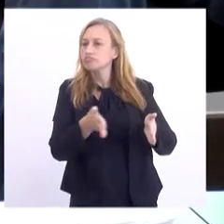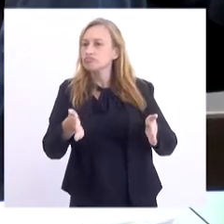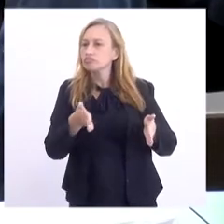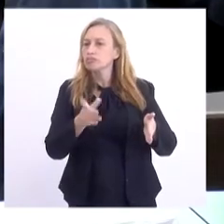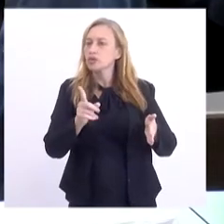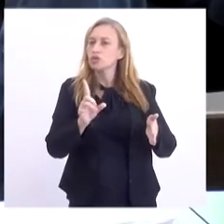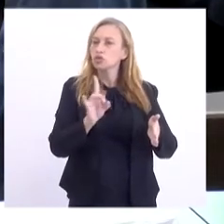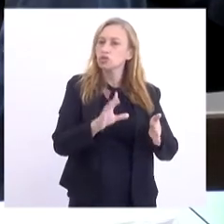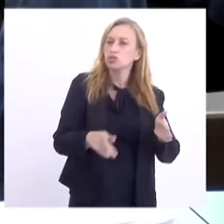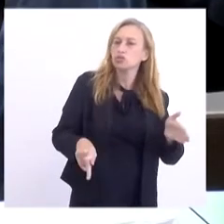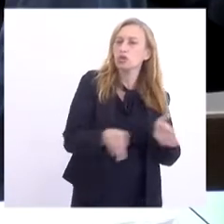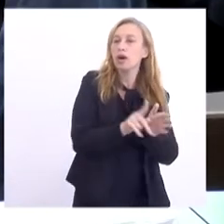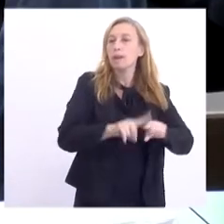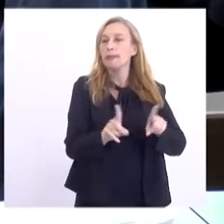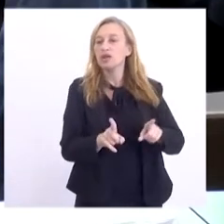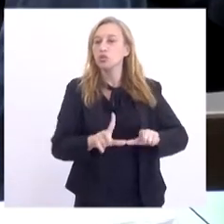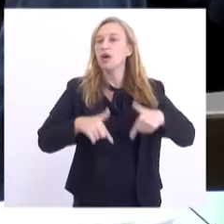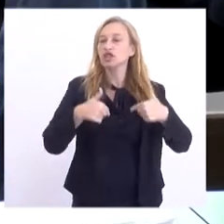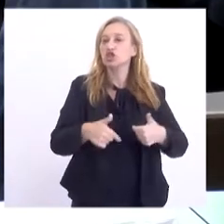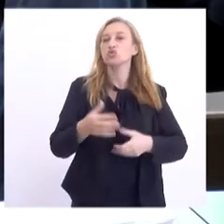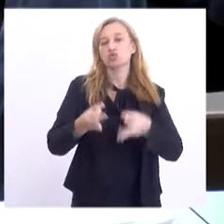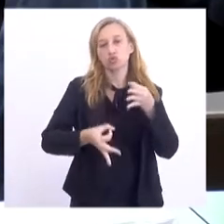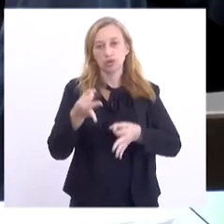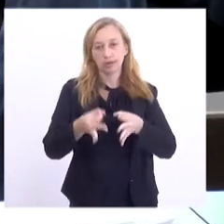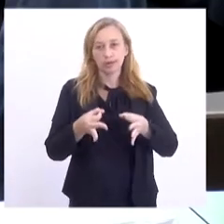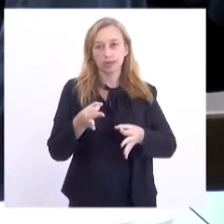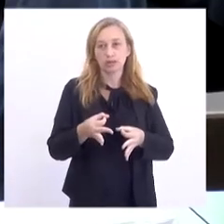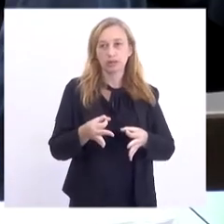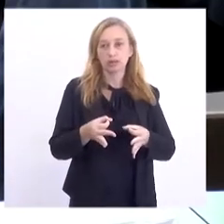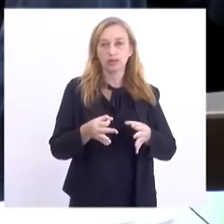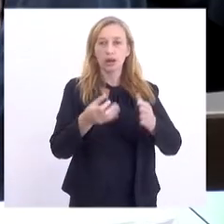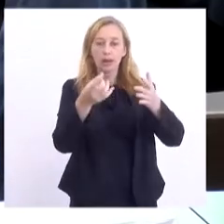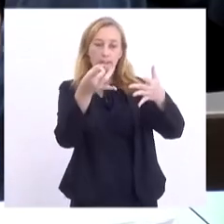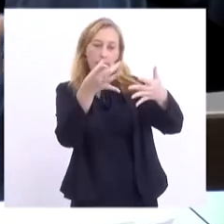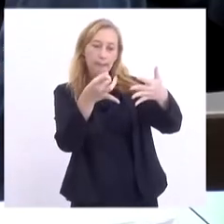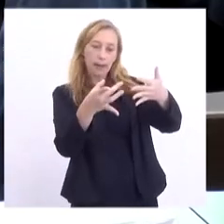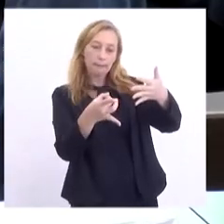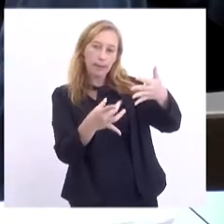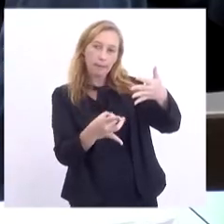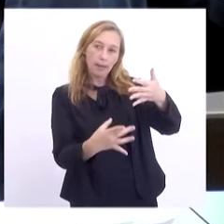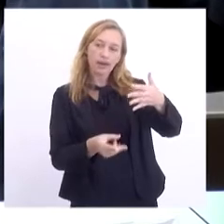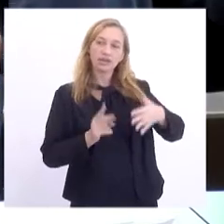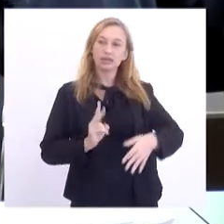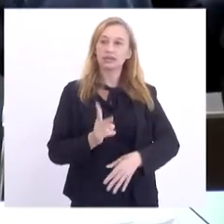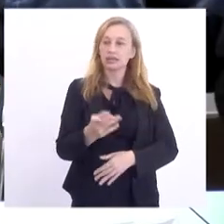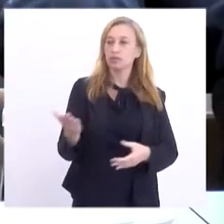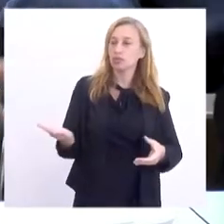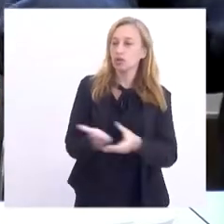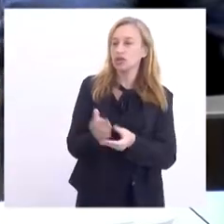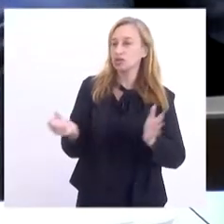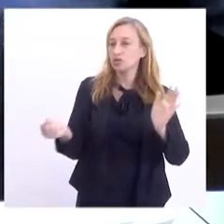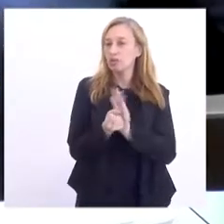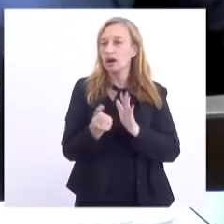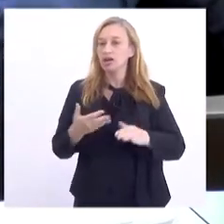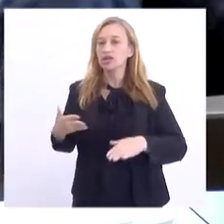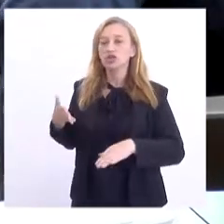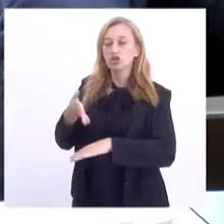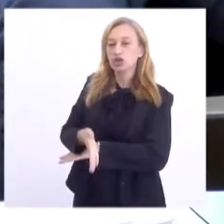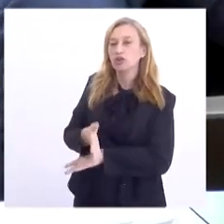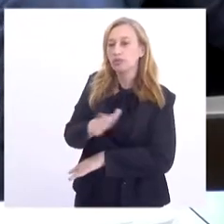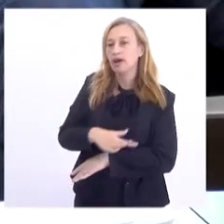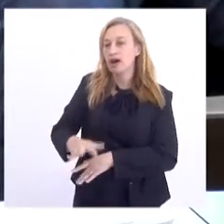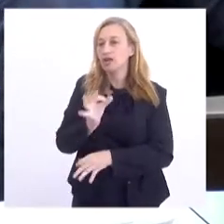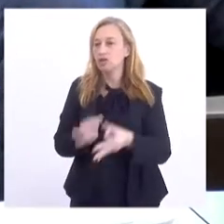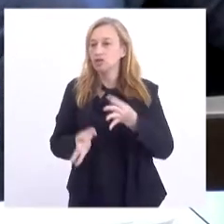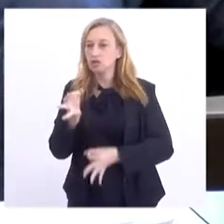dos projetos em cima as da atuação da jurídicas então a gente montou as planilhas e toda vez que algum processo do pacto chega para jurídica